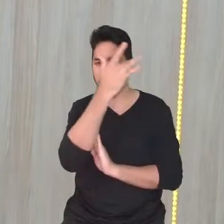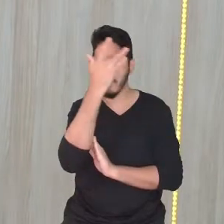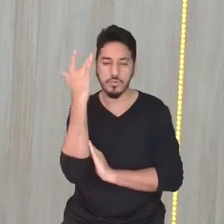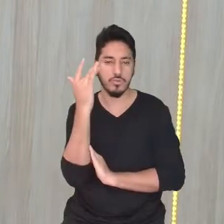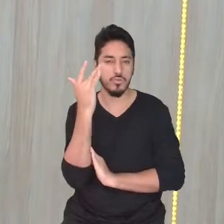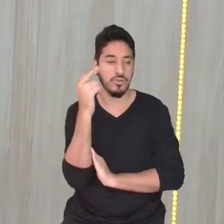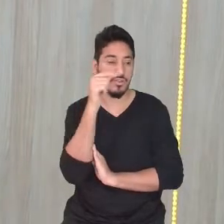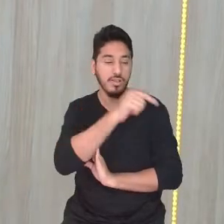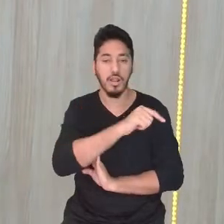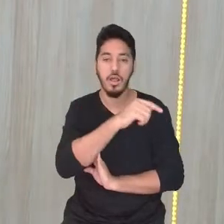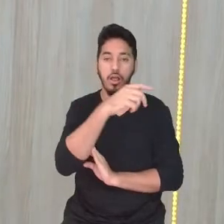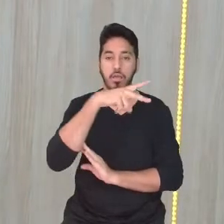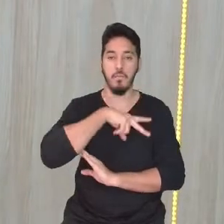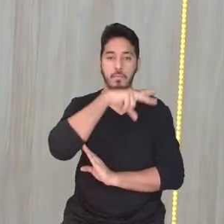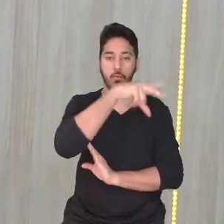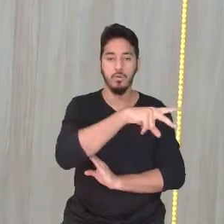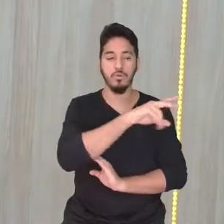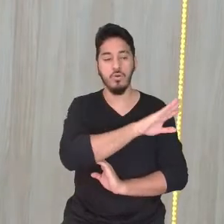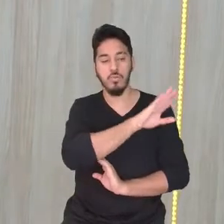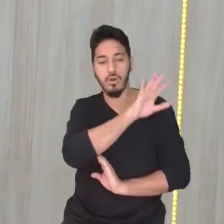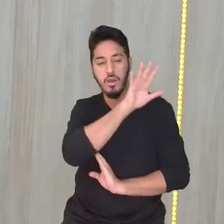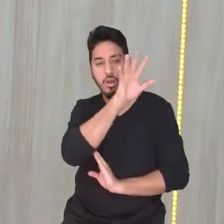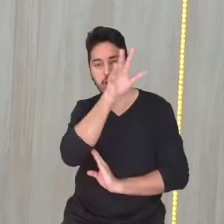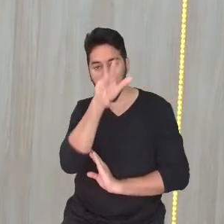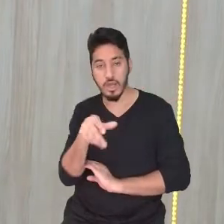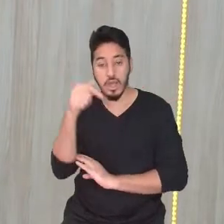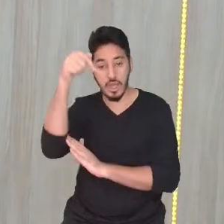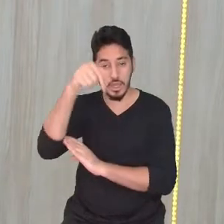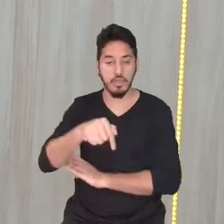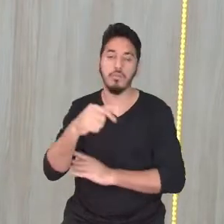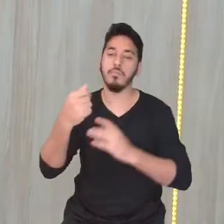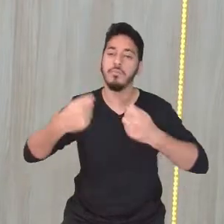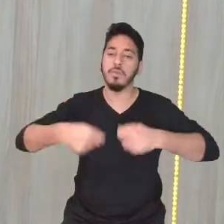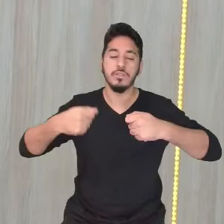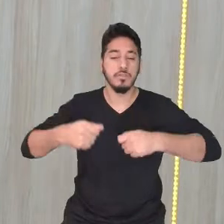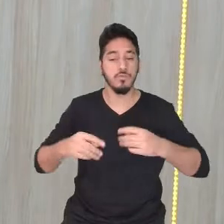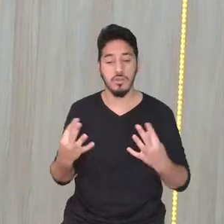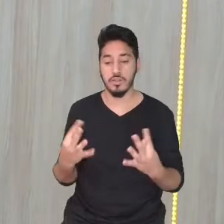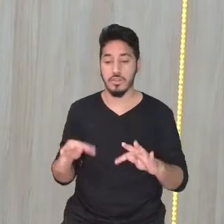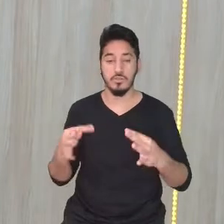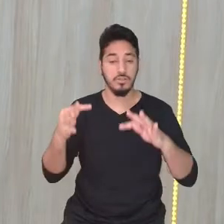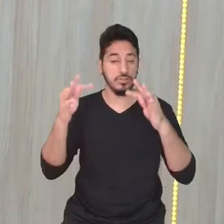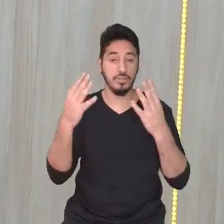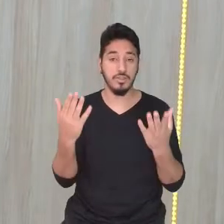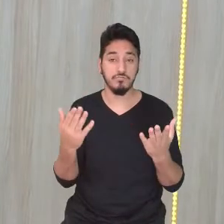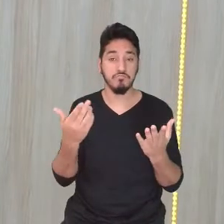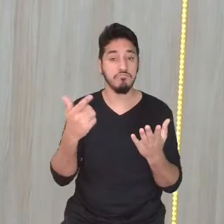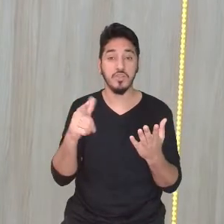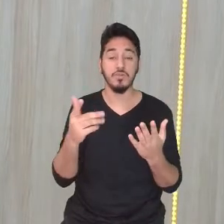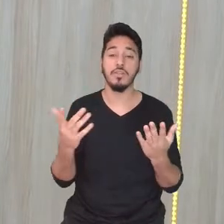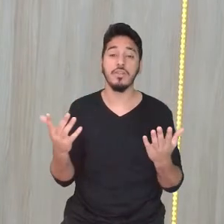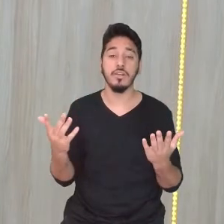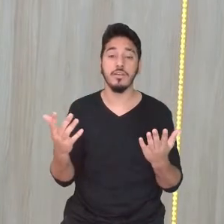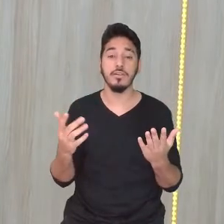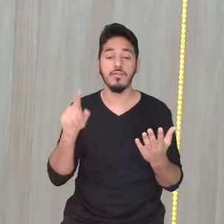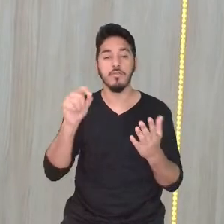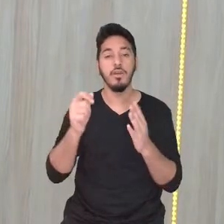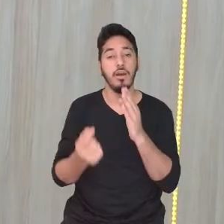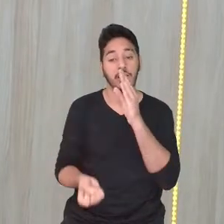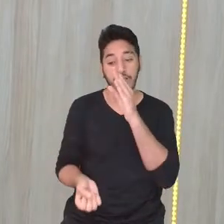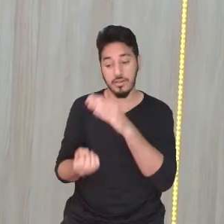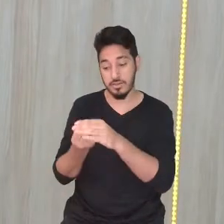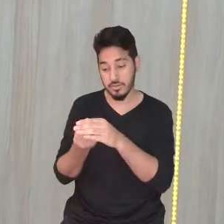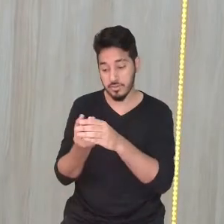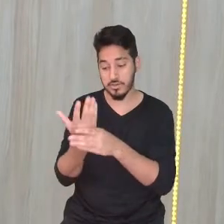que vieram de Portugal, de Espanha, da França até aqui, foi preciso uma tecnologia que até então não existia, que foi a